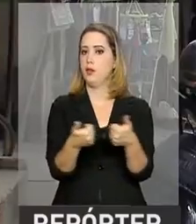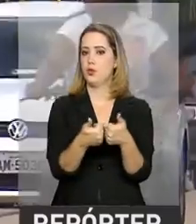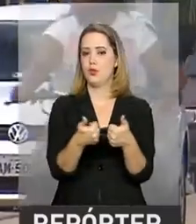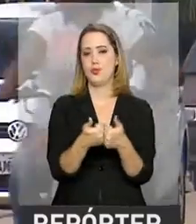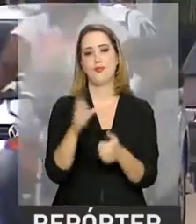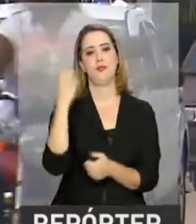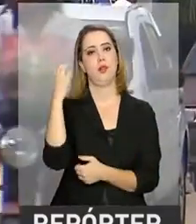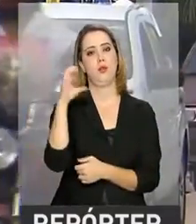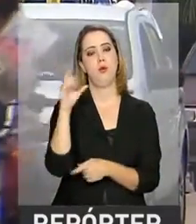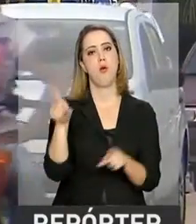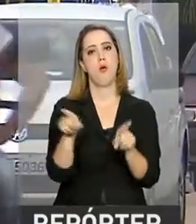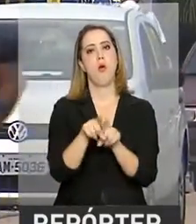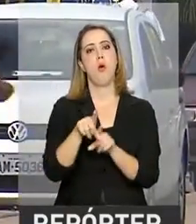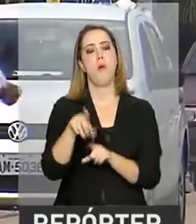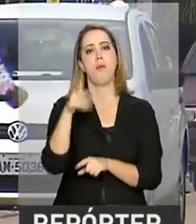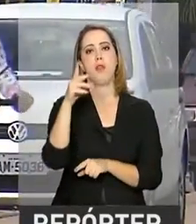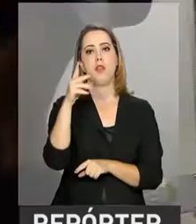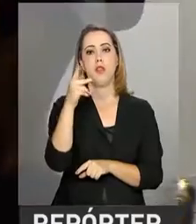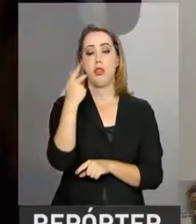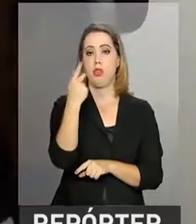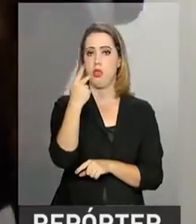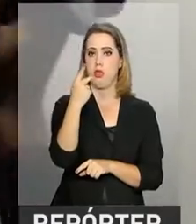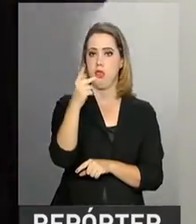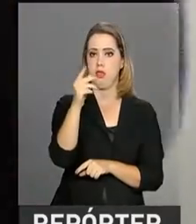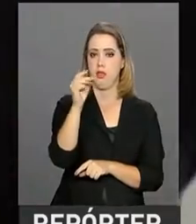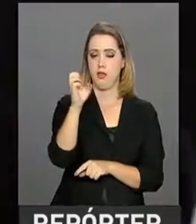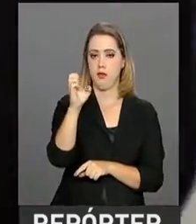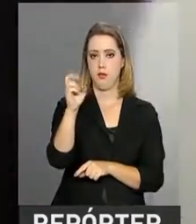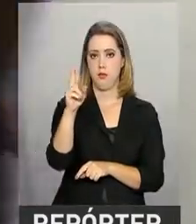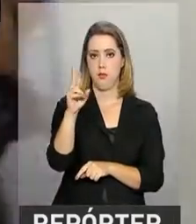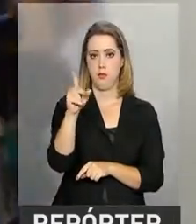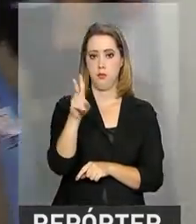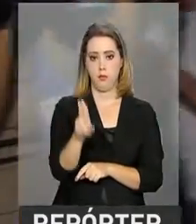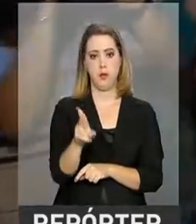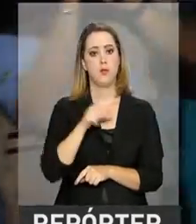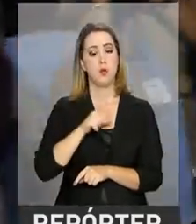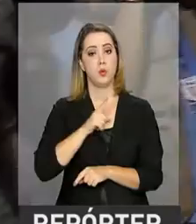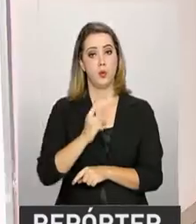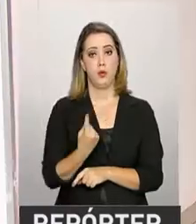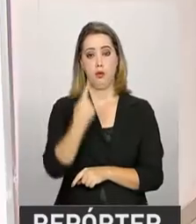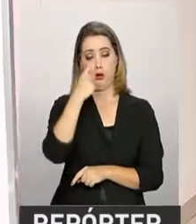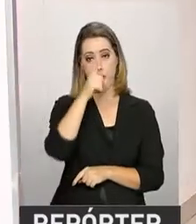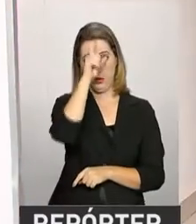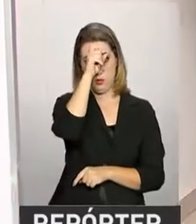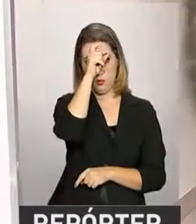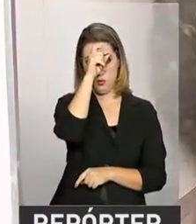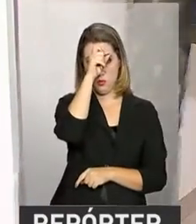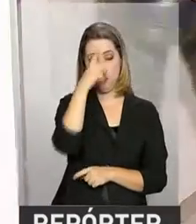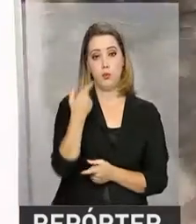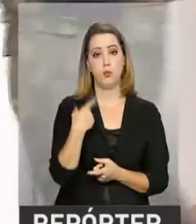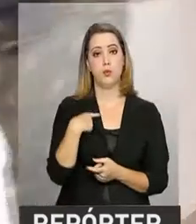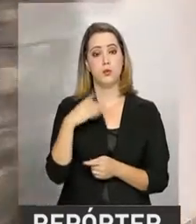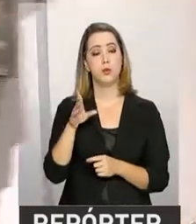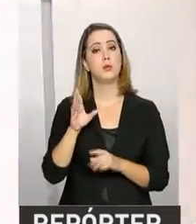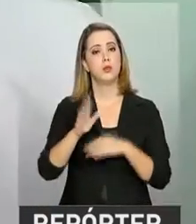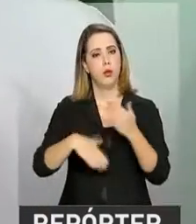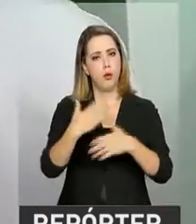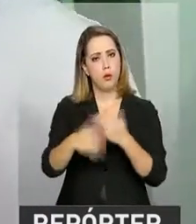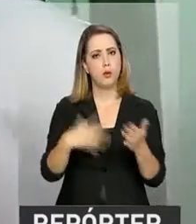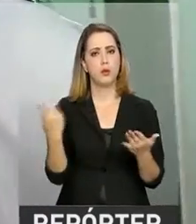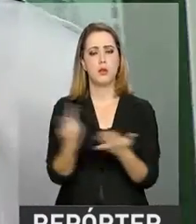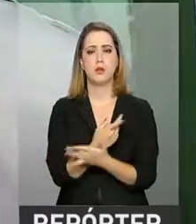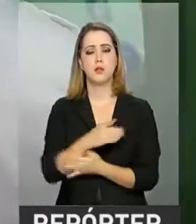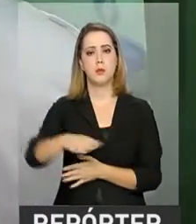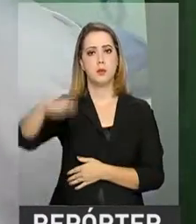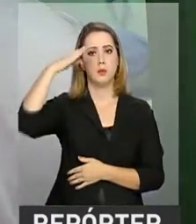Peru. A população conta com um hospital militar mantido pelo Exército. É o único da cidade e atende, além